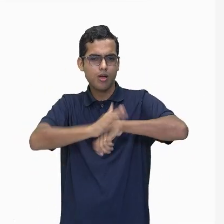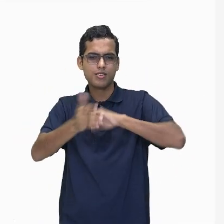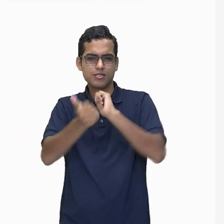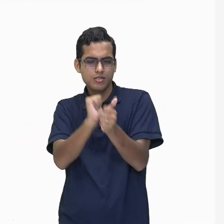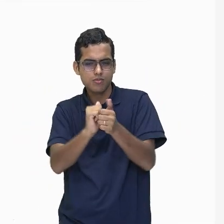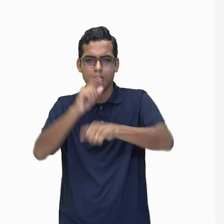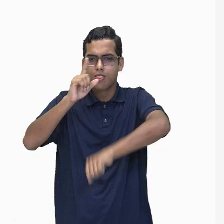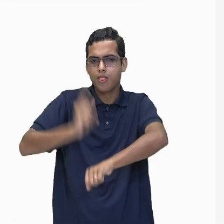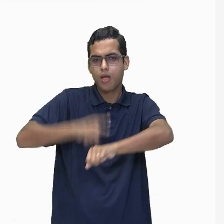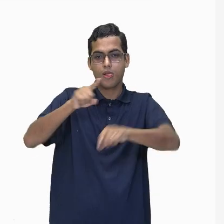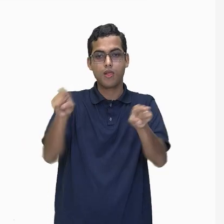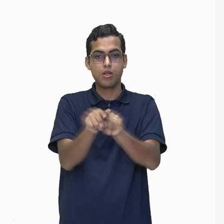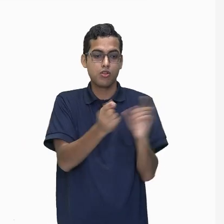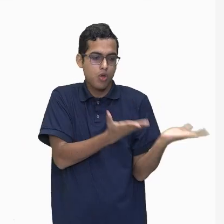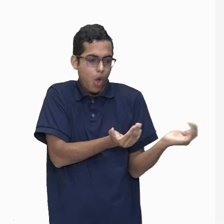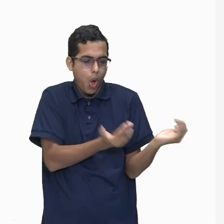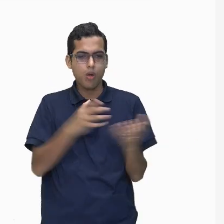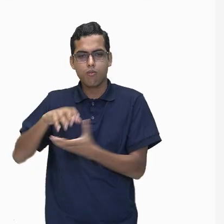aprender e conviver.